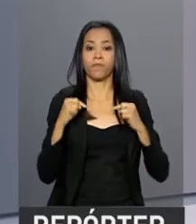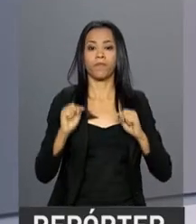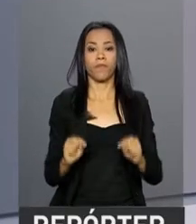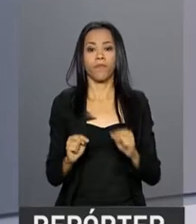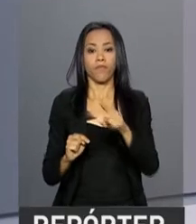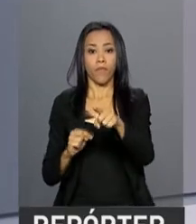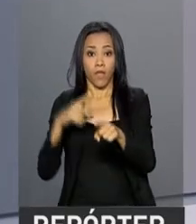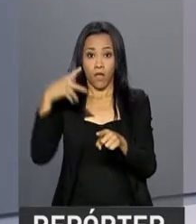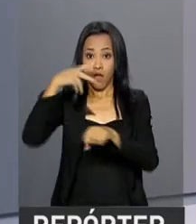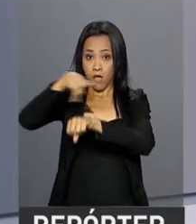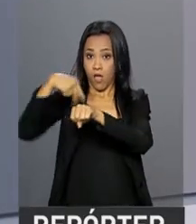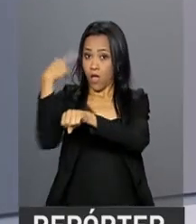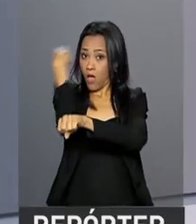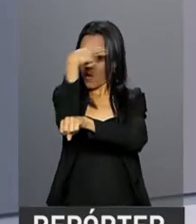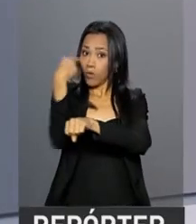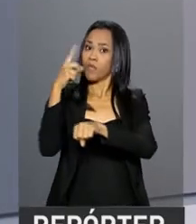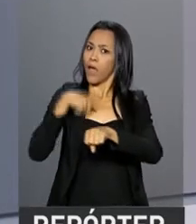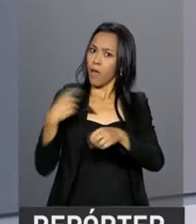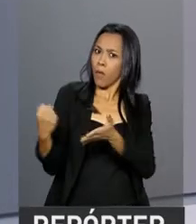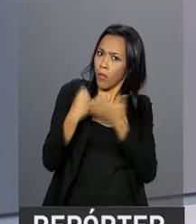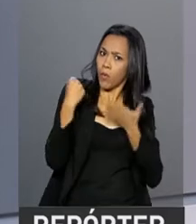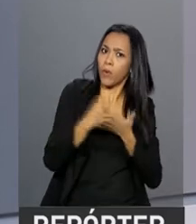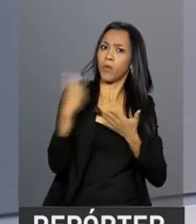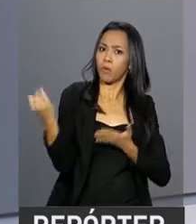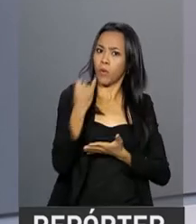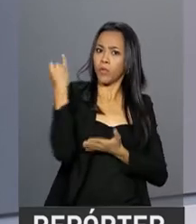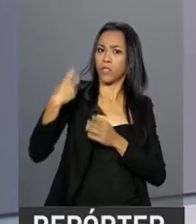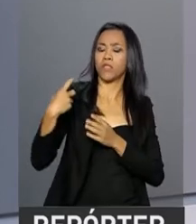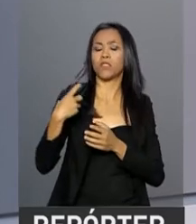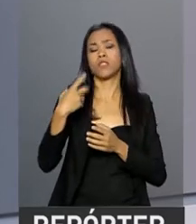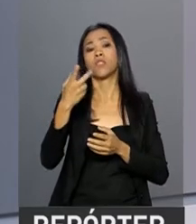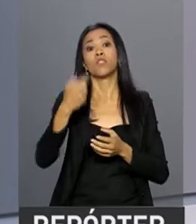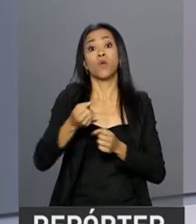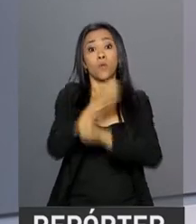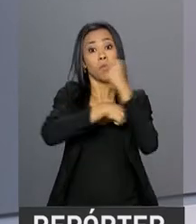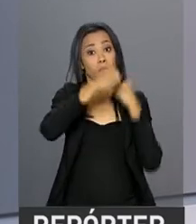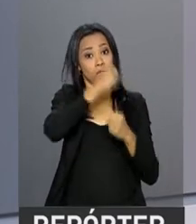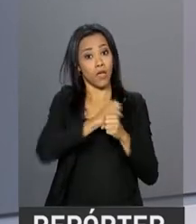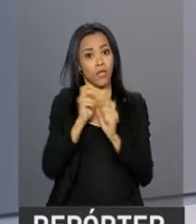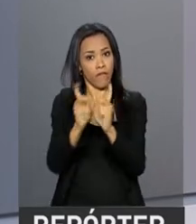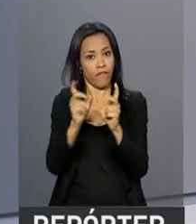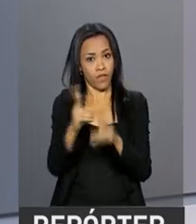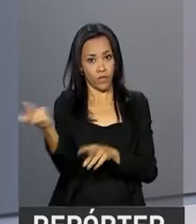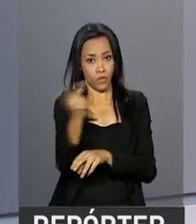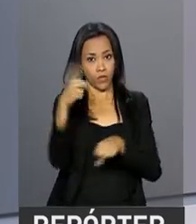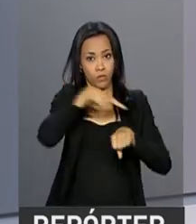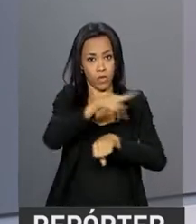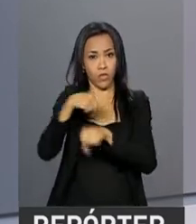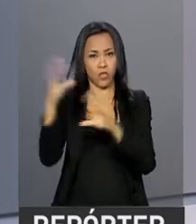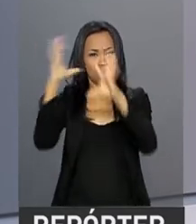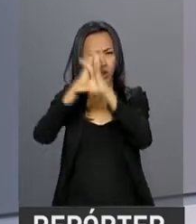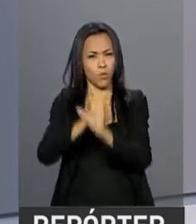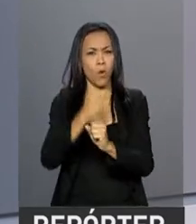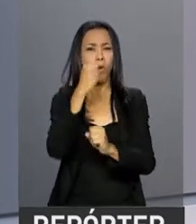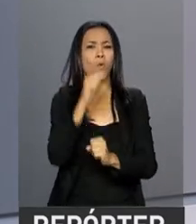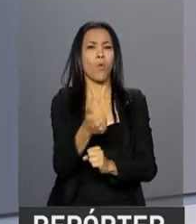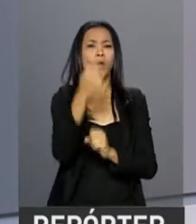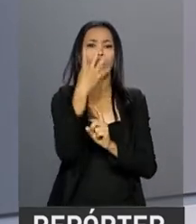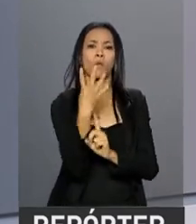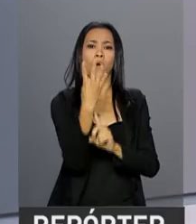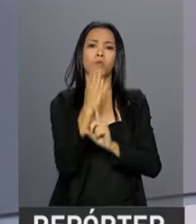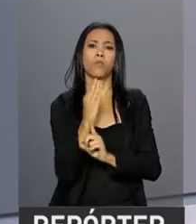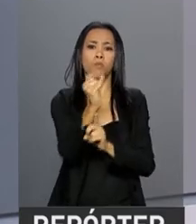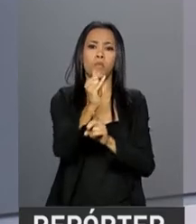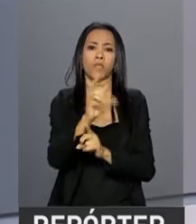parceiro comercial importante para o Brasil. Só no ano passado, o comércio entre os dois países somou quase 4 bilhões e meio